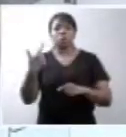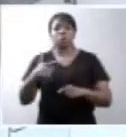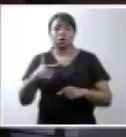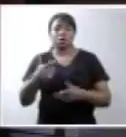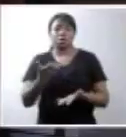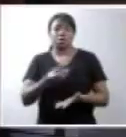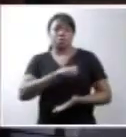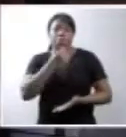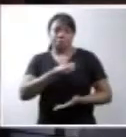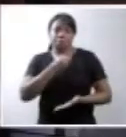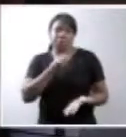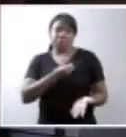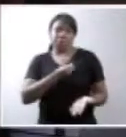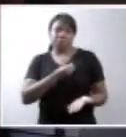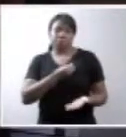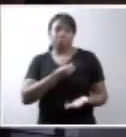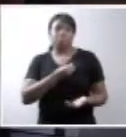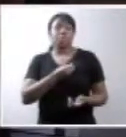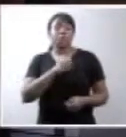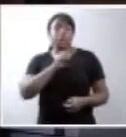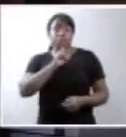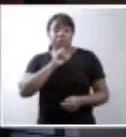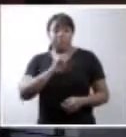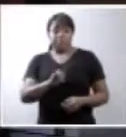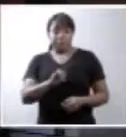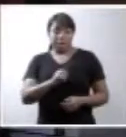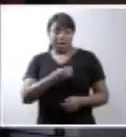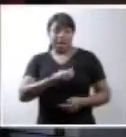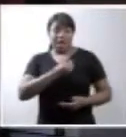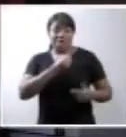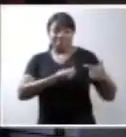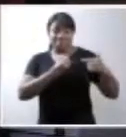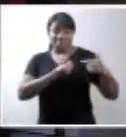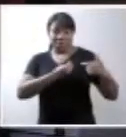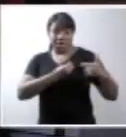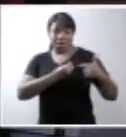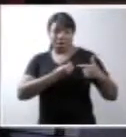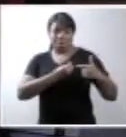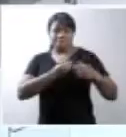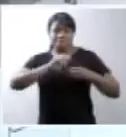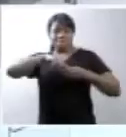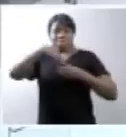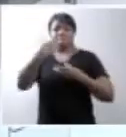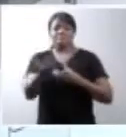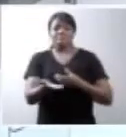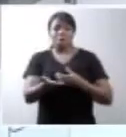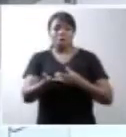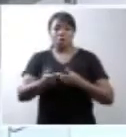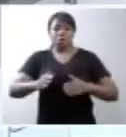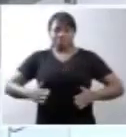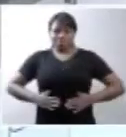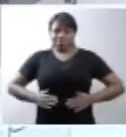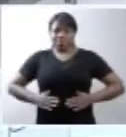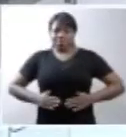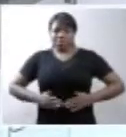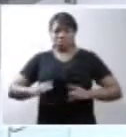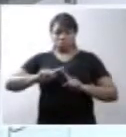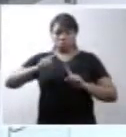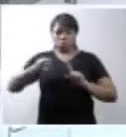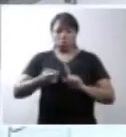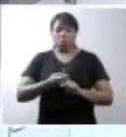Porém, se a vida fora do útero, há desenvolvimento dessa vida, ainda que se trate